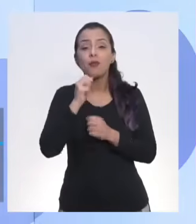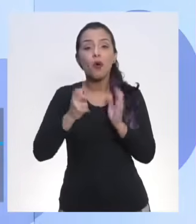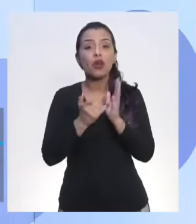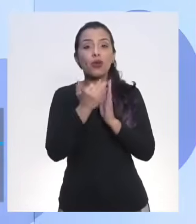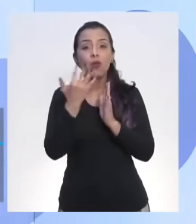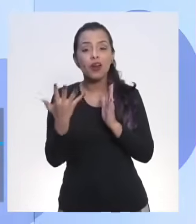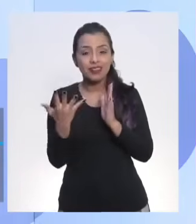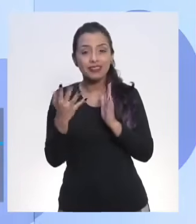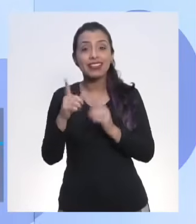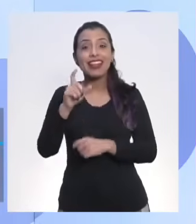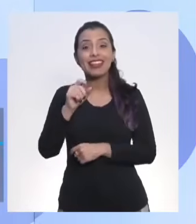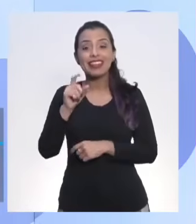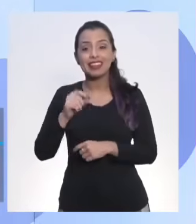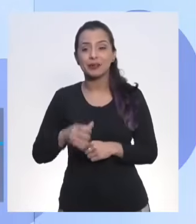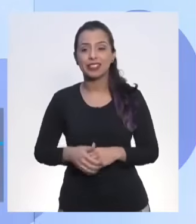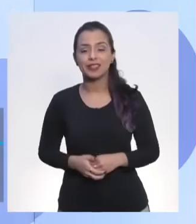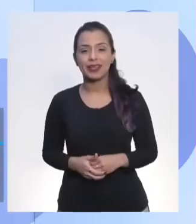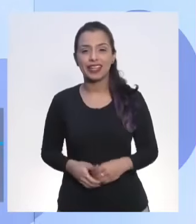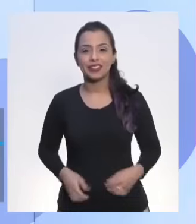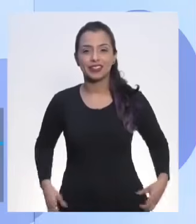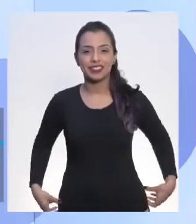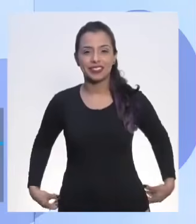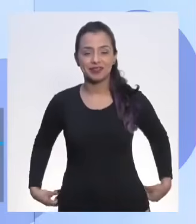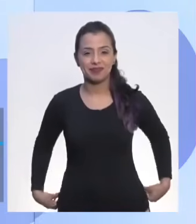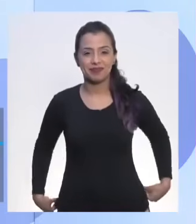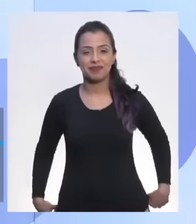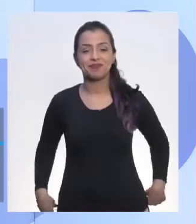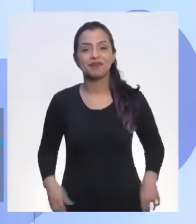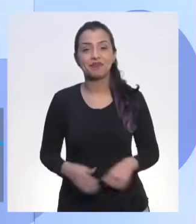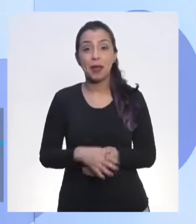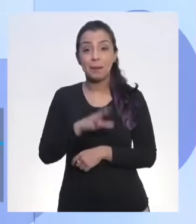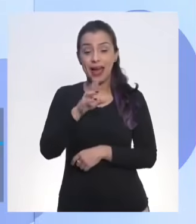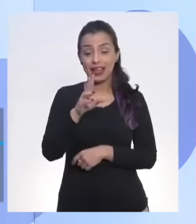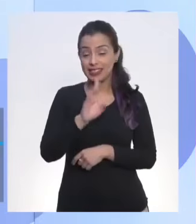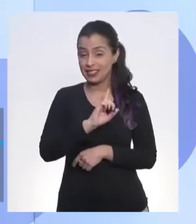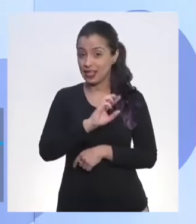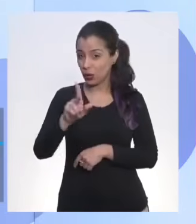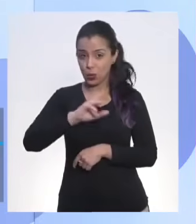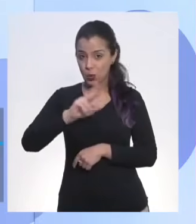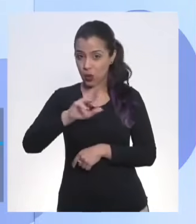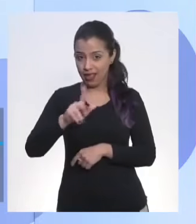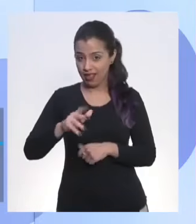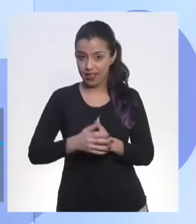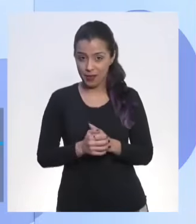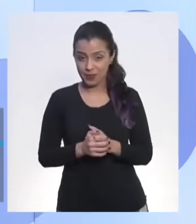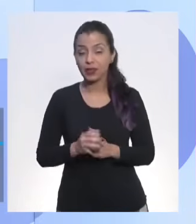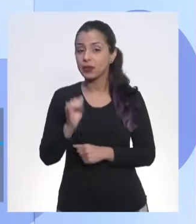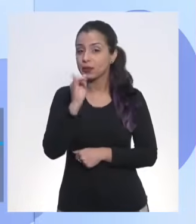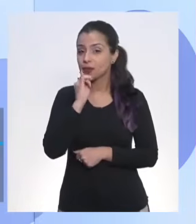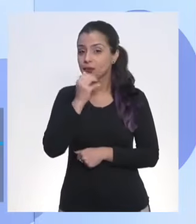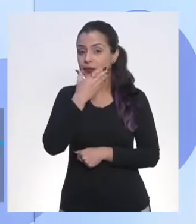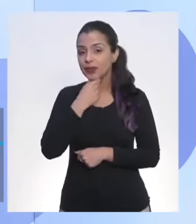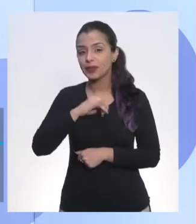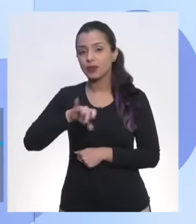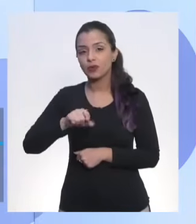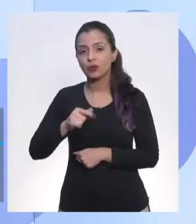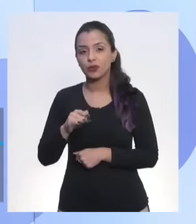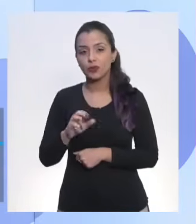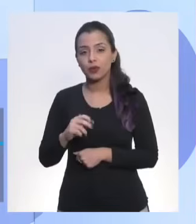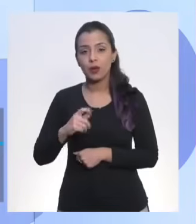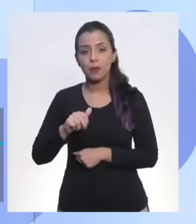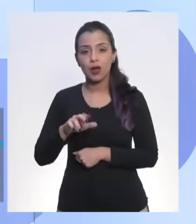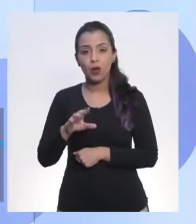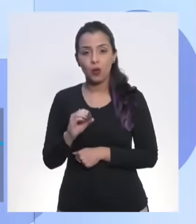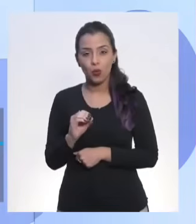vocês assim um spoiler, mas não são 10 dias, não. Então, por exemplo, o João Paulo e o